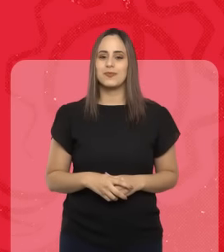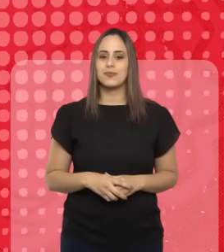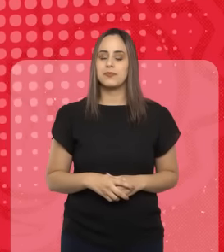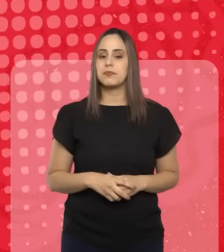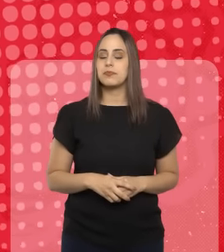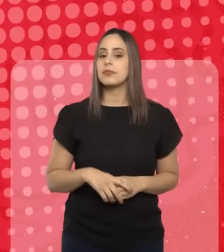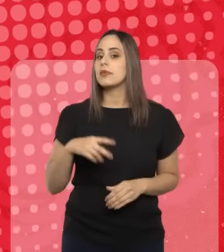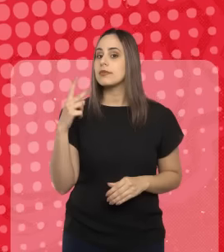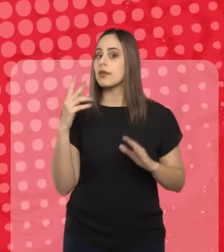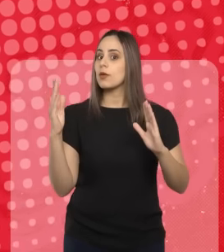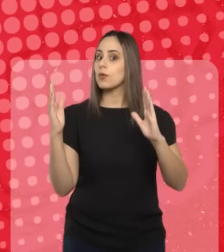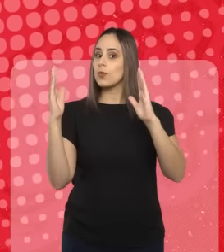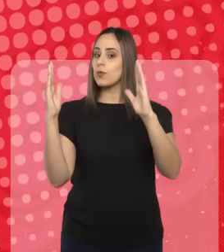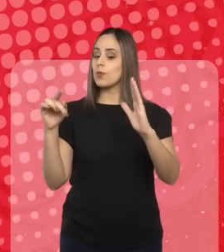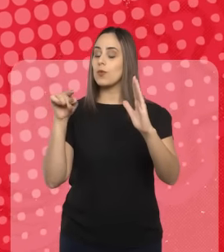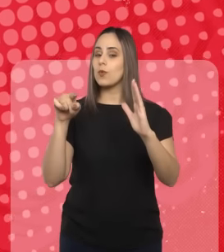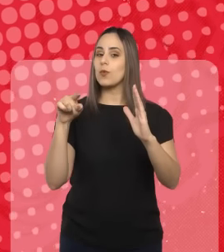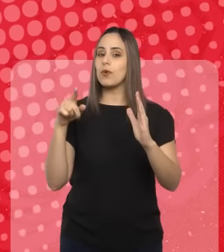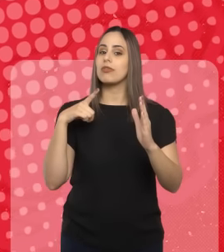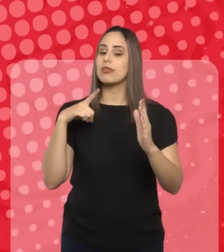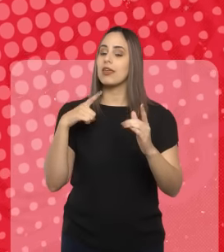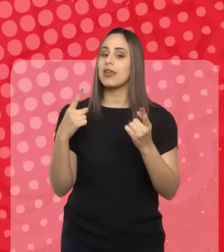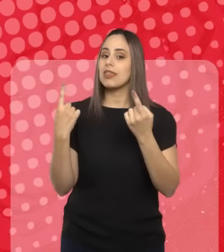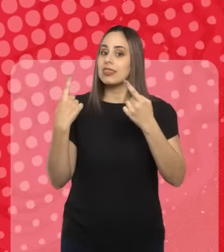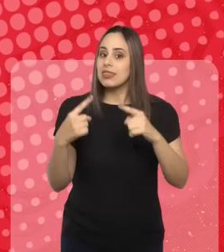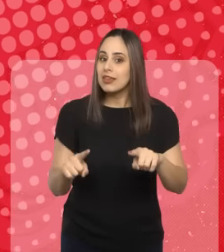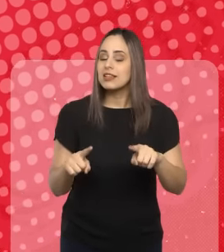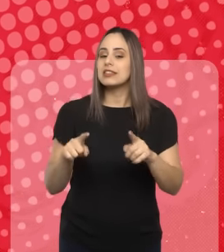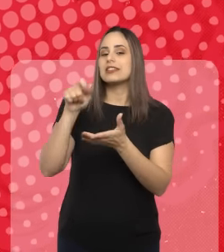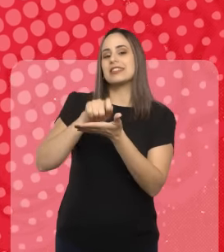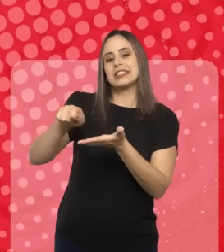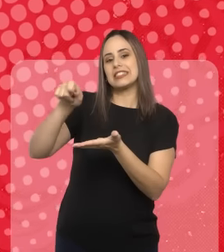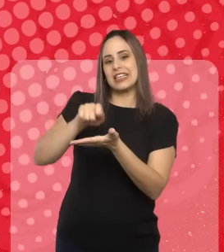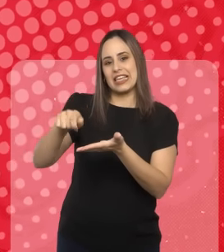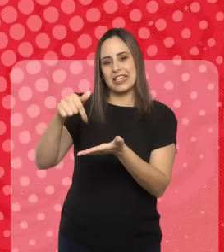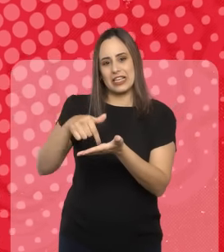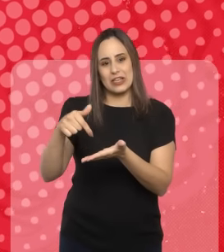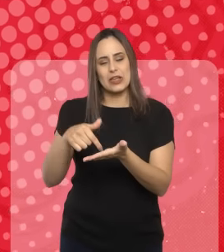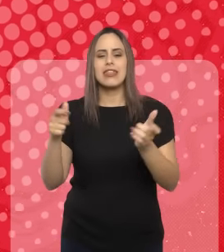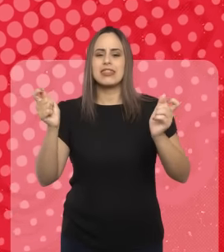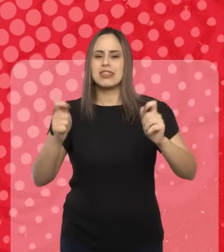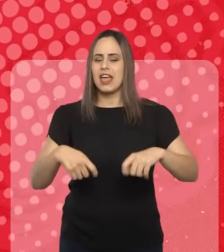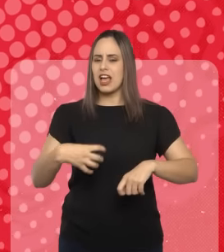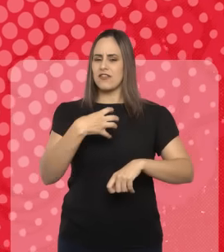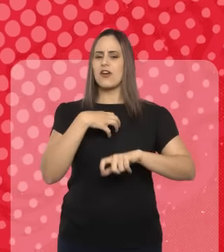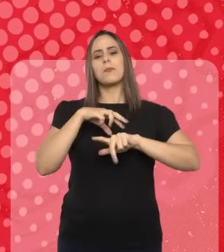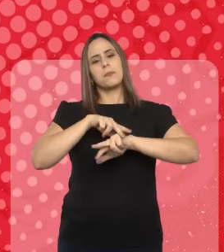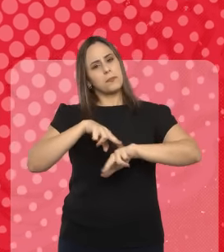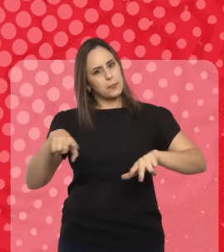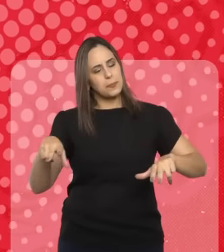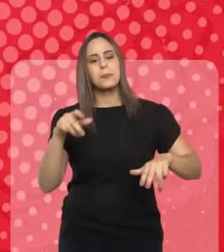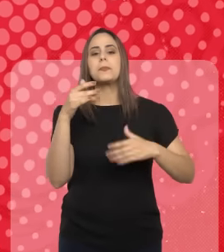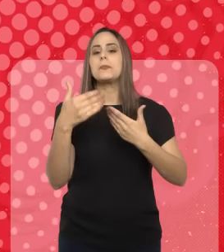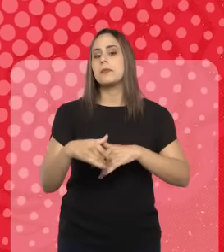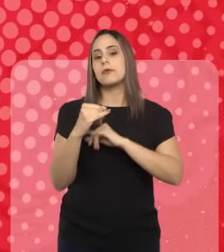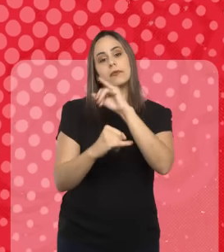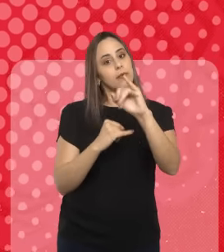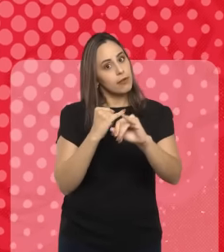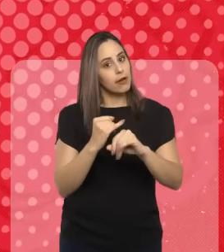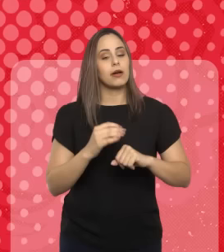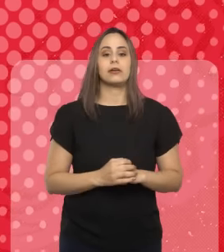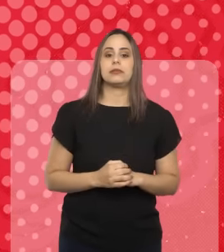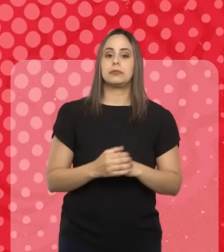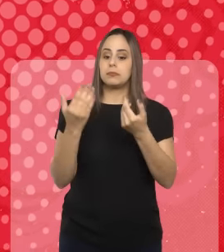E a segunda fase com desafios escritos, podendo ser feito em vários formatos: prova online,